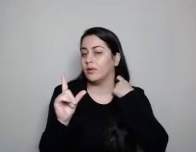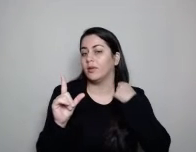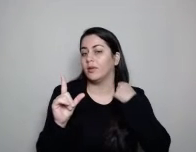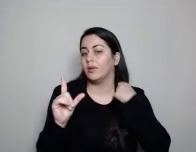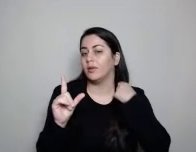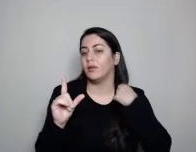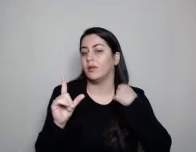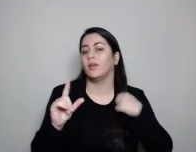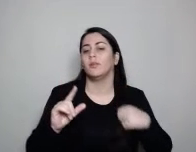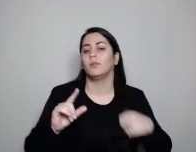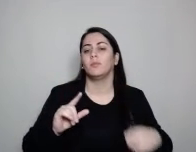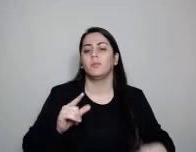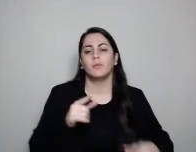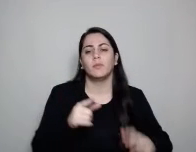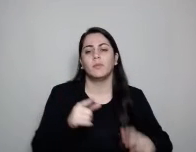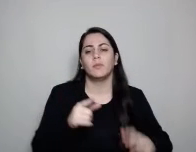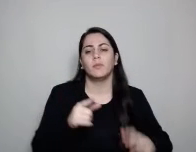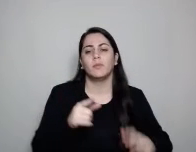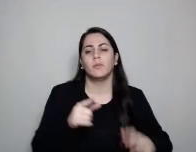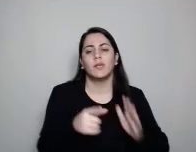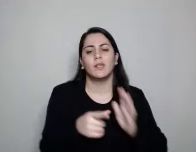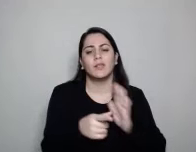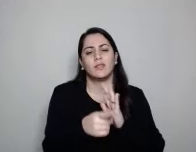a relação entre